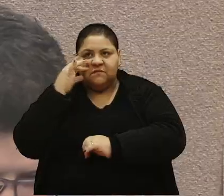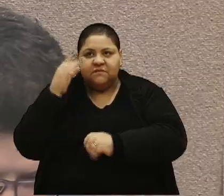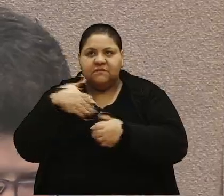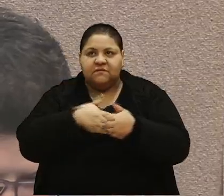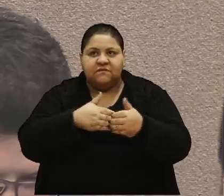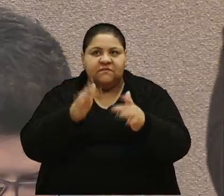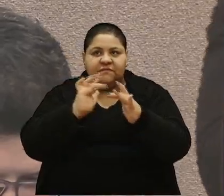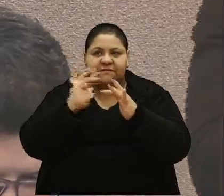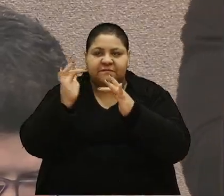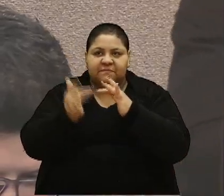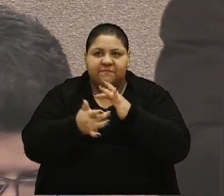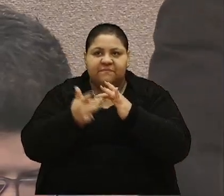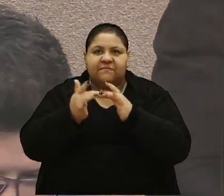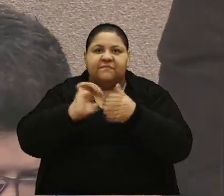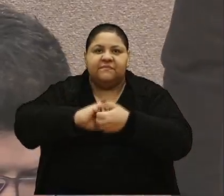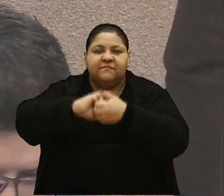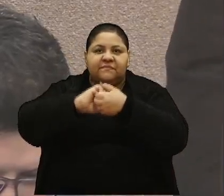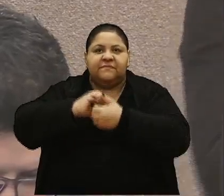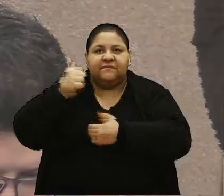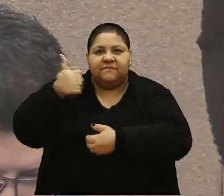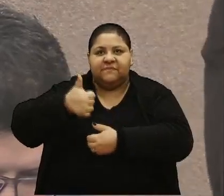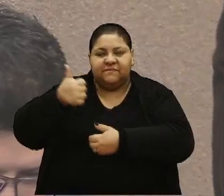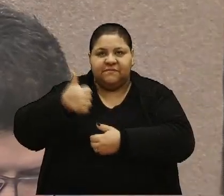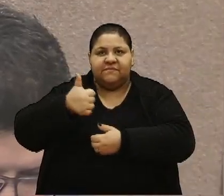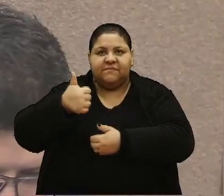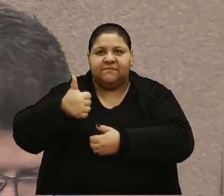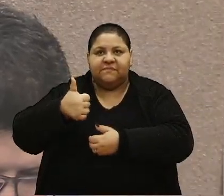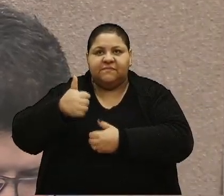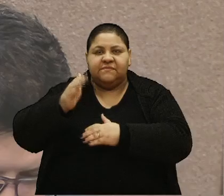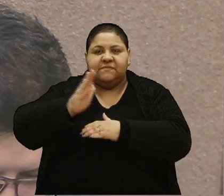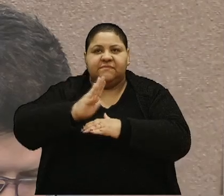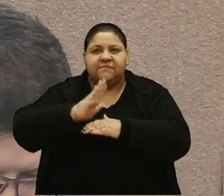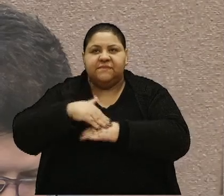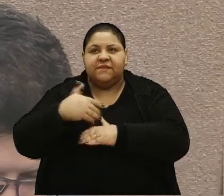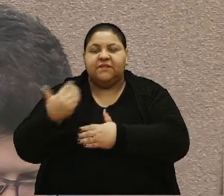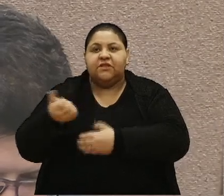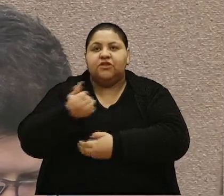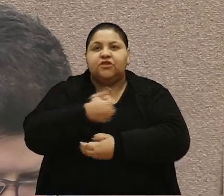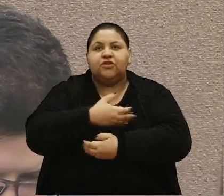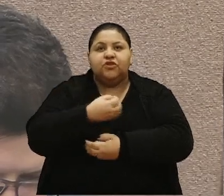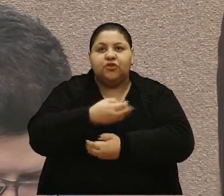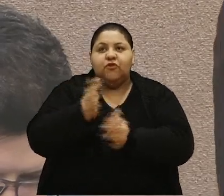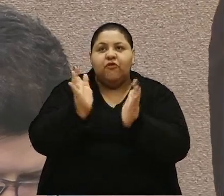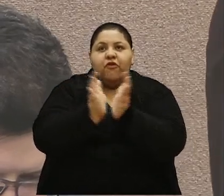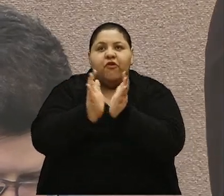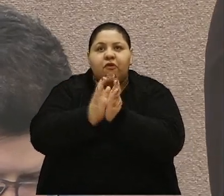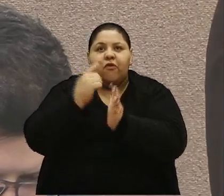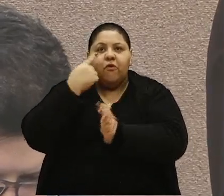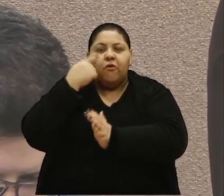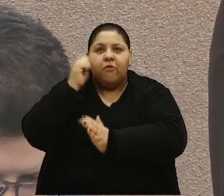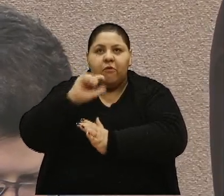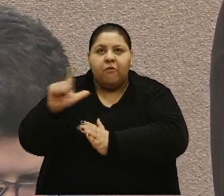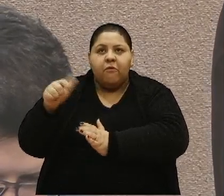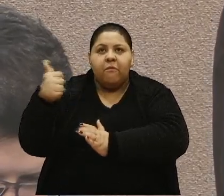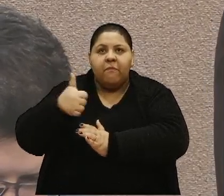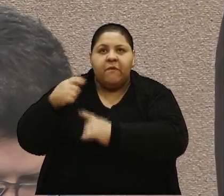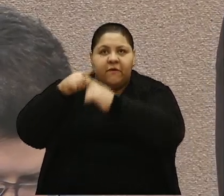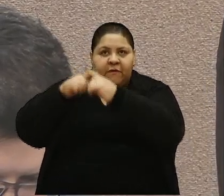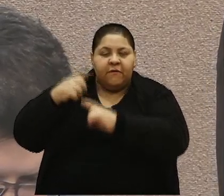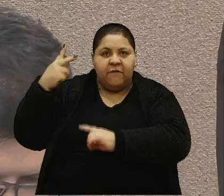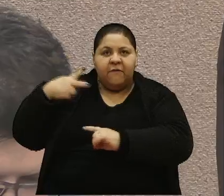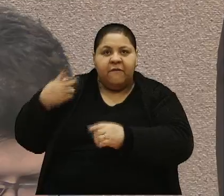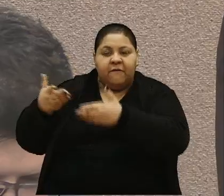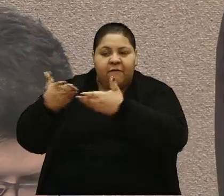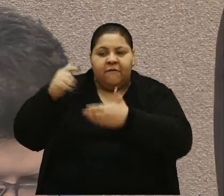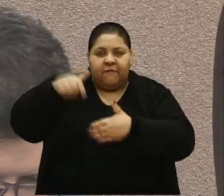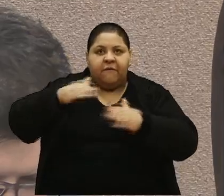pelas redes sociais. Saudar primeiramente o nosso mais novo colega aqui, o senhor Mauro Martinelli, primeira vez que o senhor é vereador. Seja bem-vindo a essa